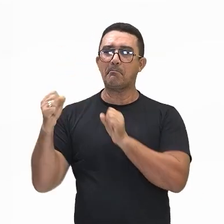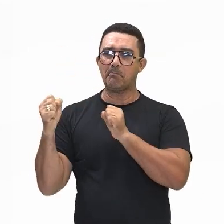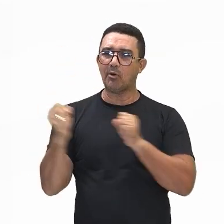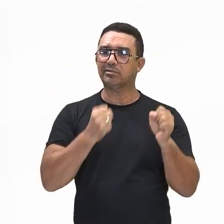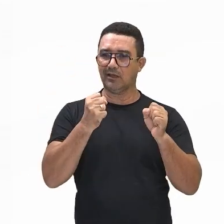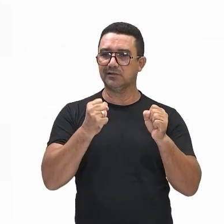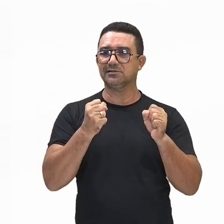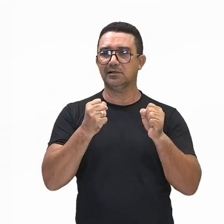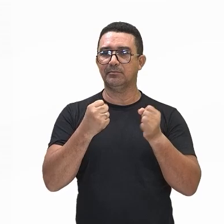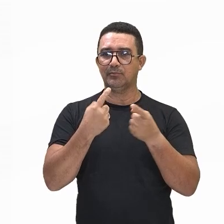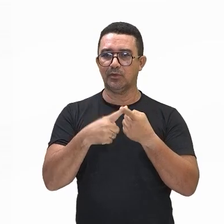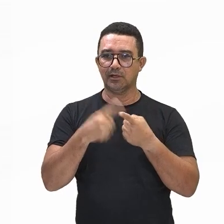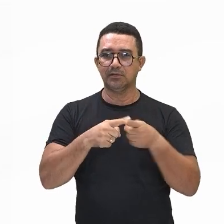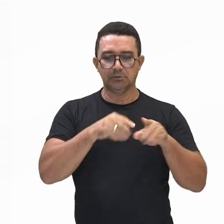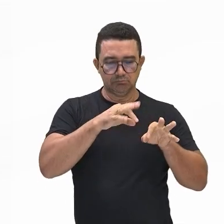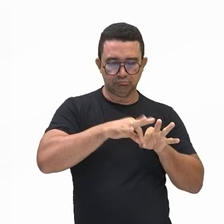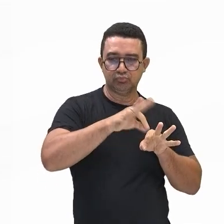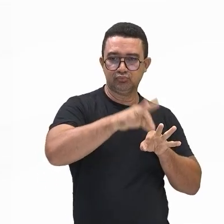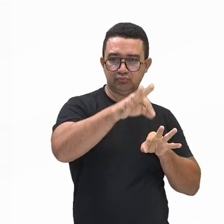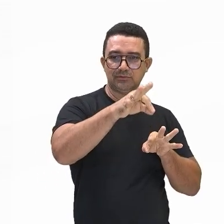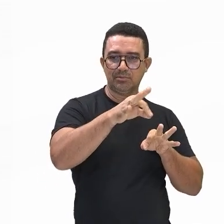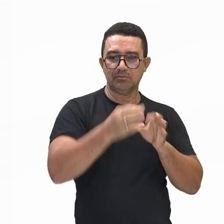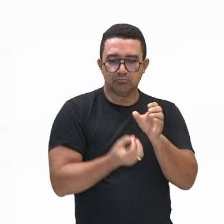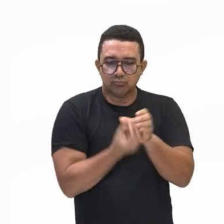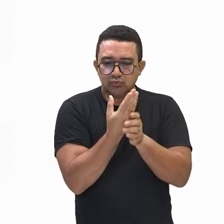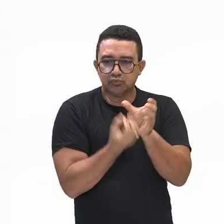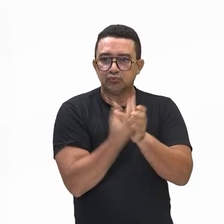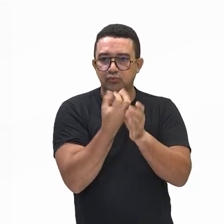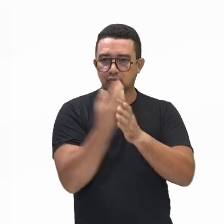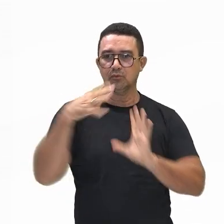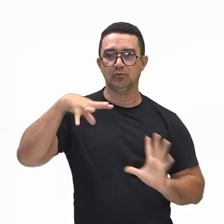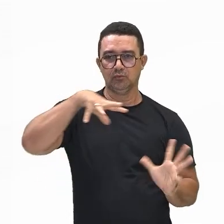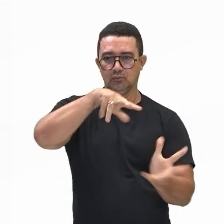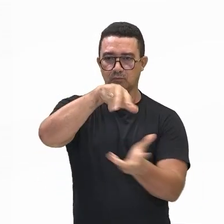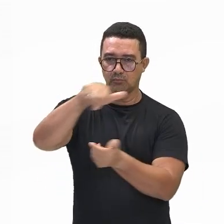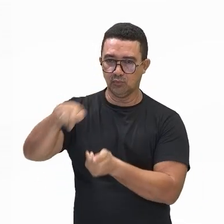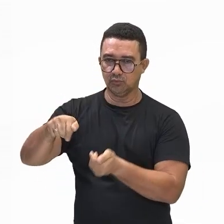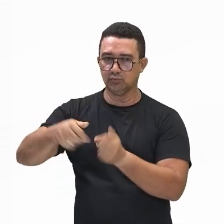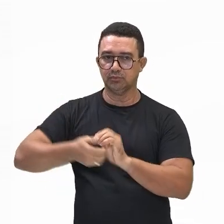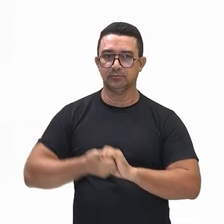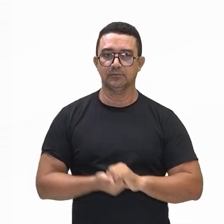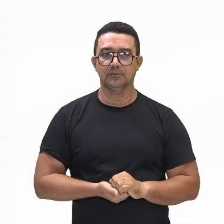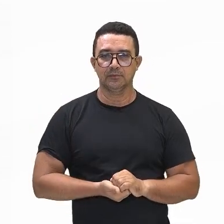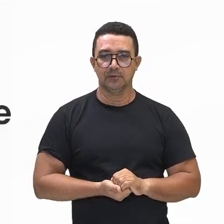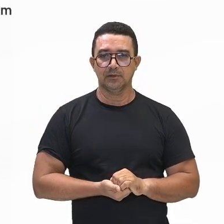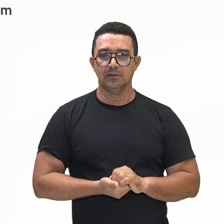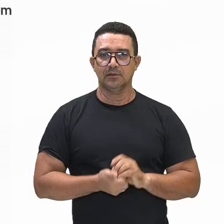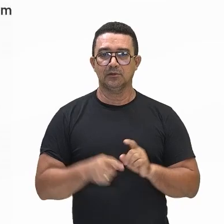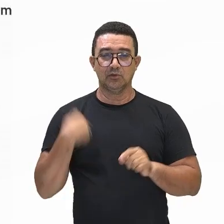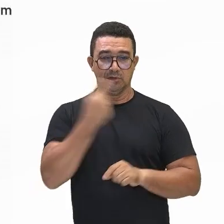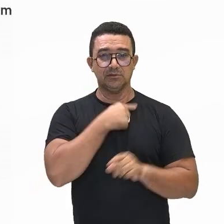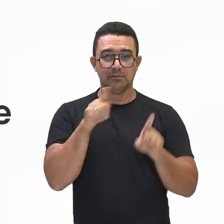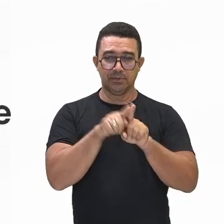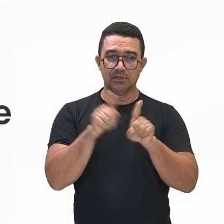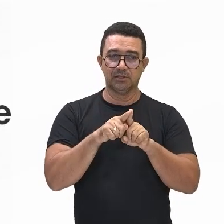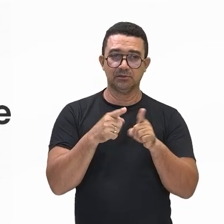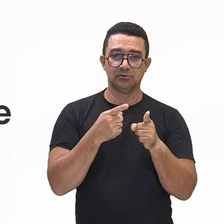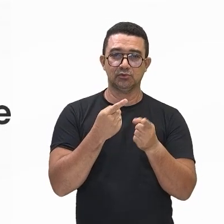na produção de grãos a nível global. Mas, além do agronegócio, também nós estudamos sobre a